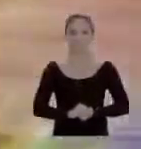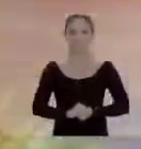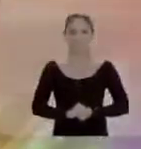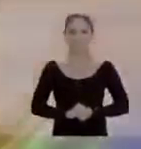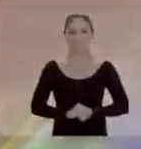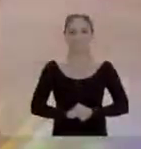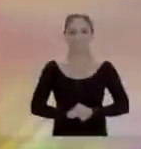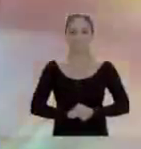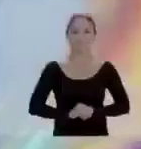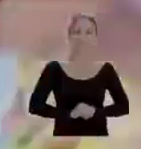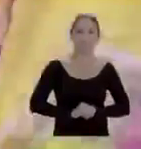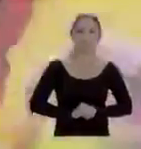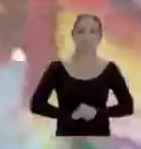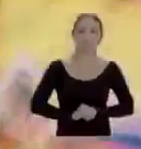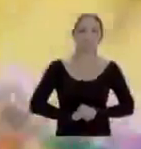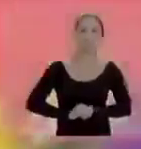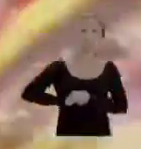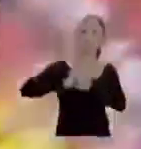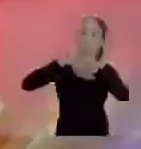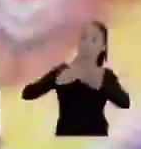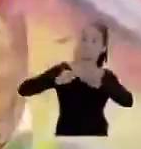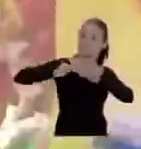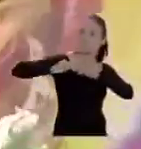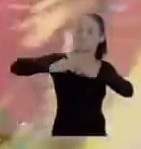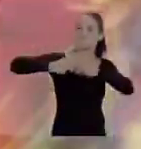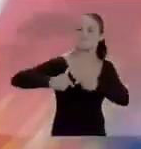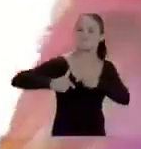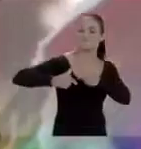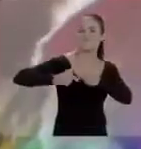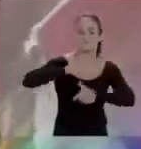exaltação. Sob o céu de imortal